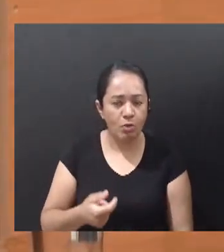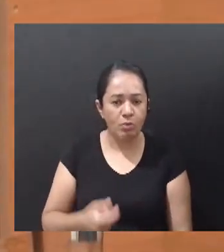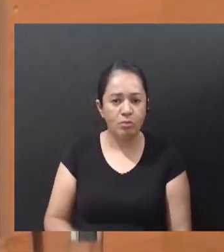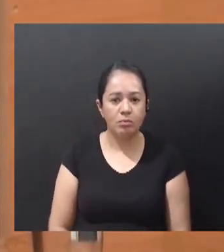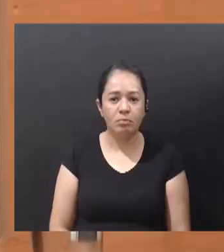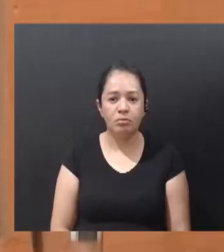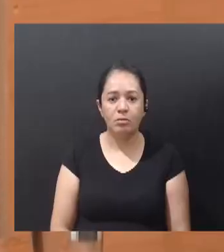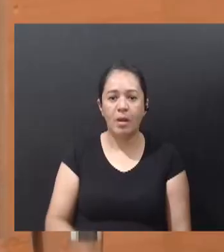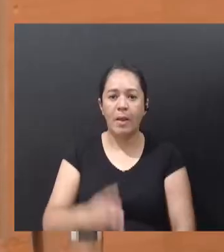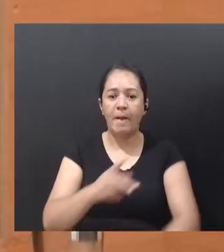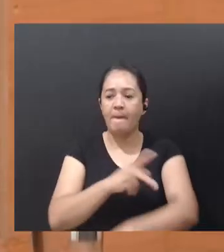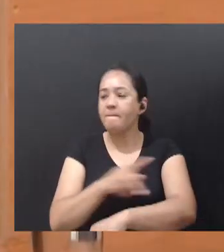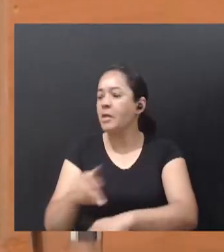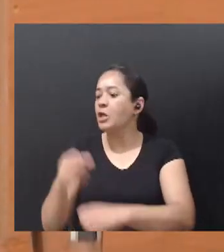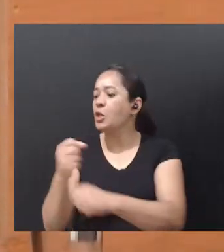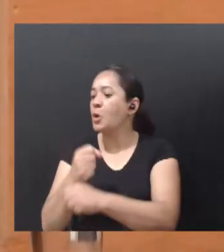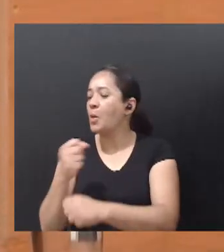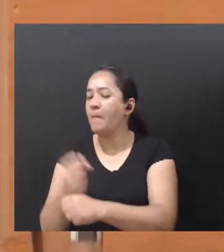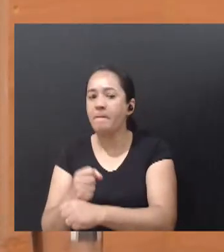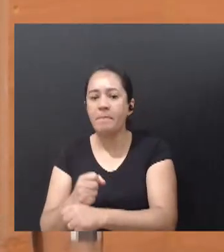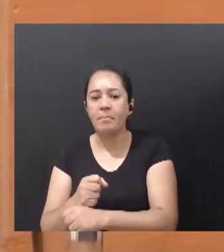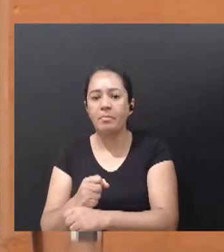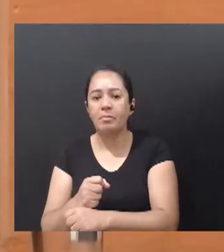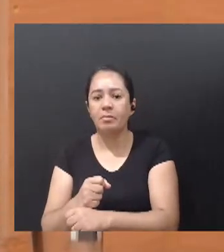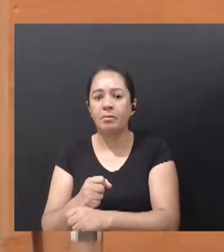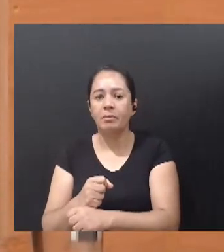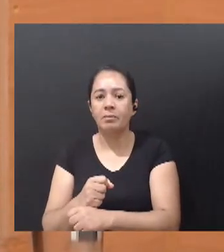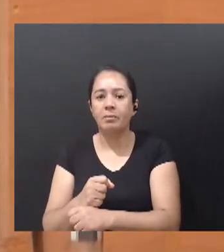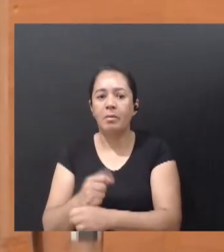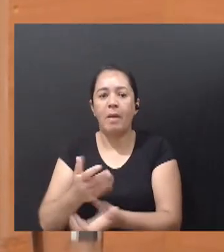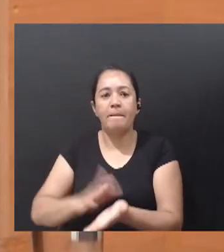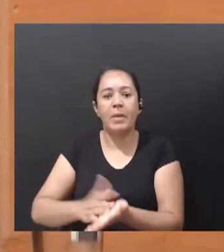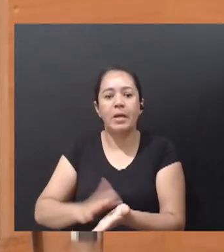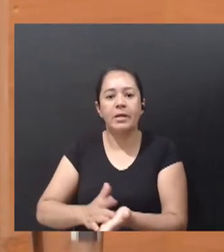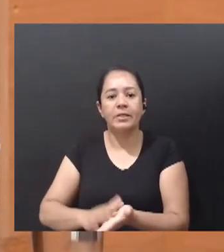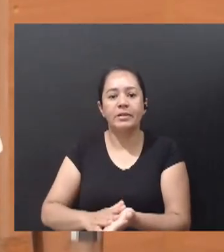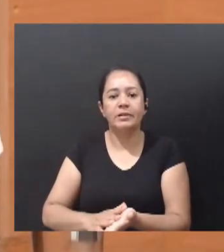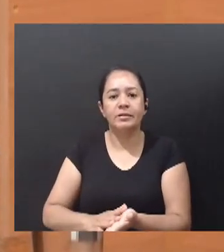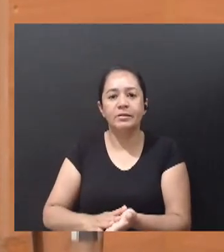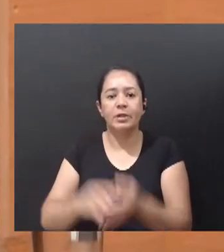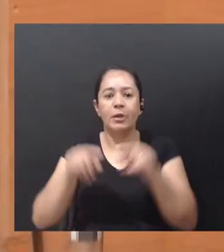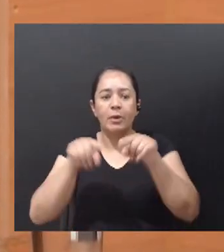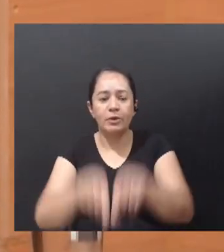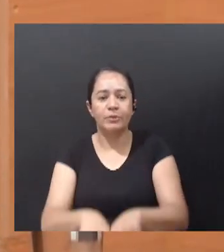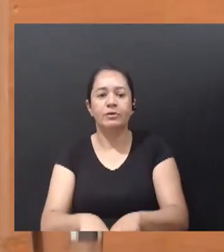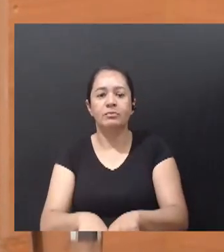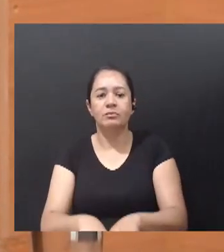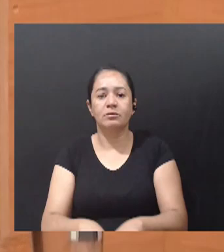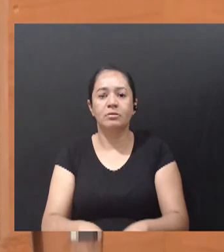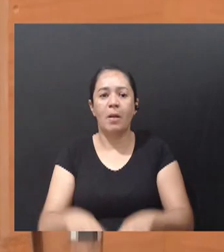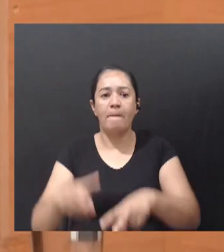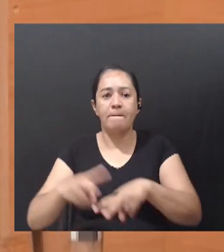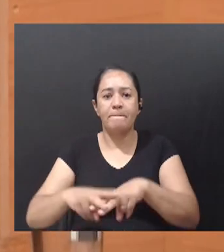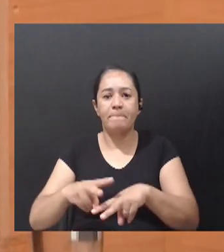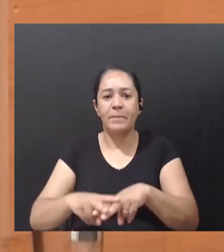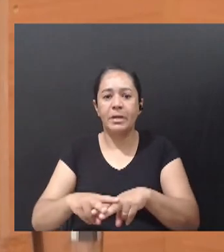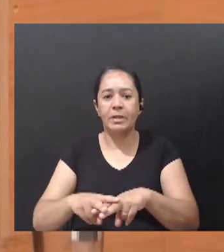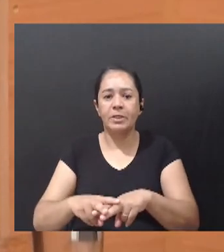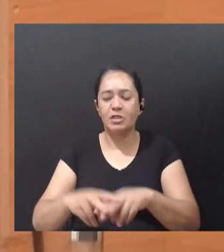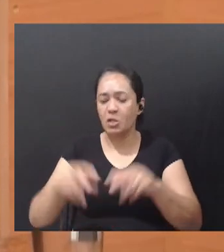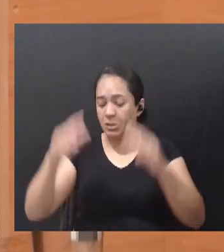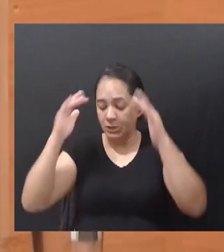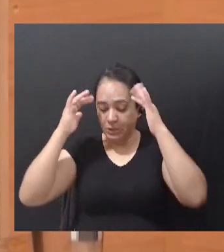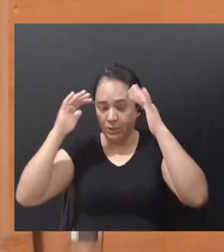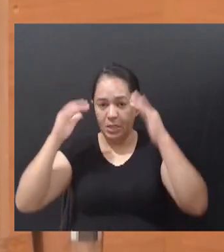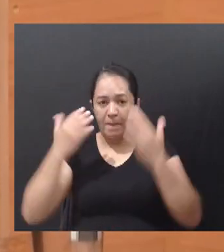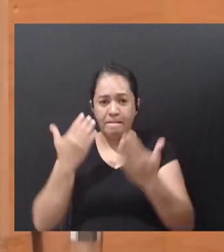pedreiro, passatempo predileto, pandeiro, parceiro. Preso, portando pó, passou pelos piores pesadelos, perdeu pais,